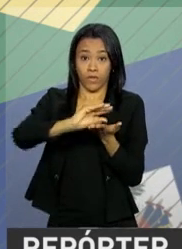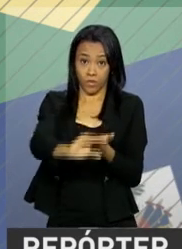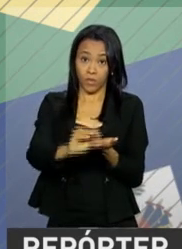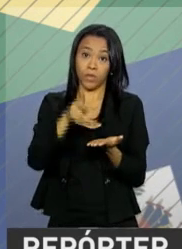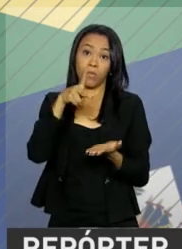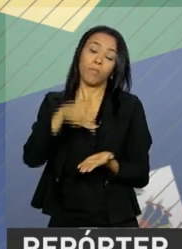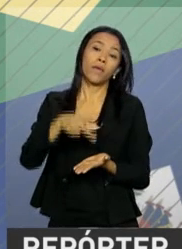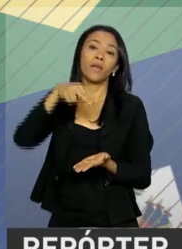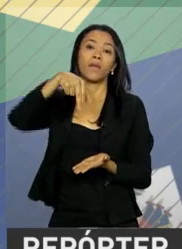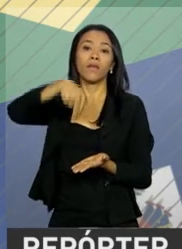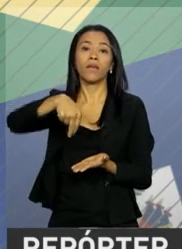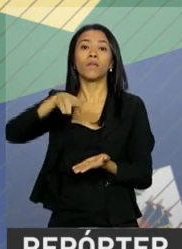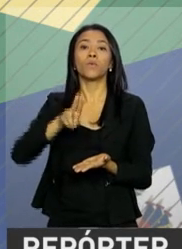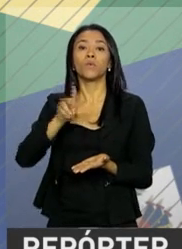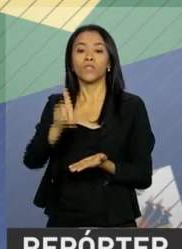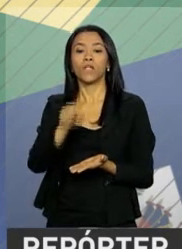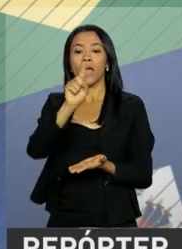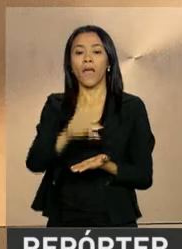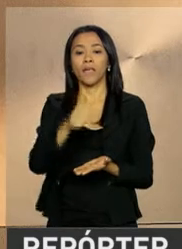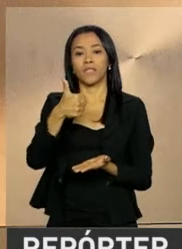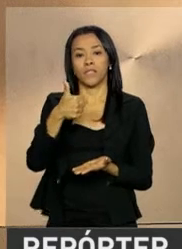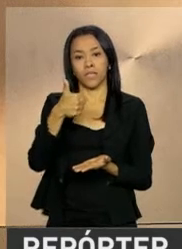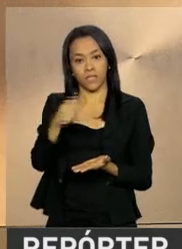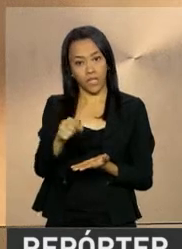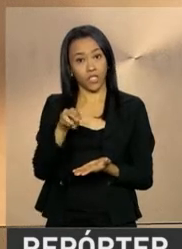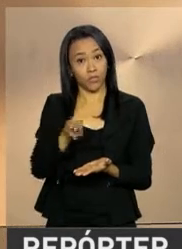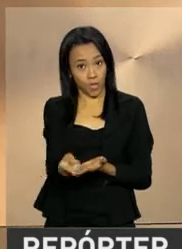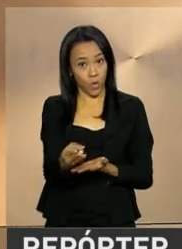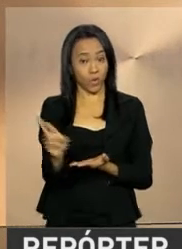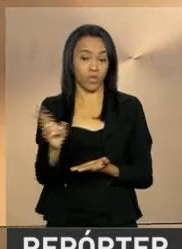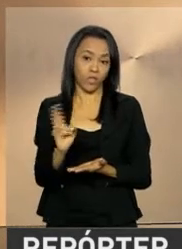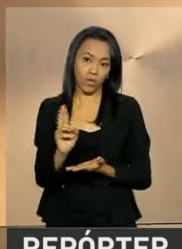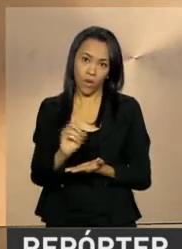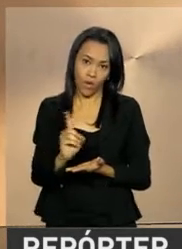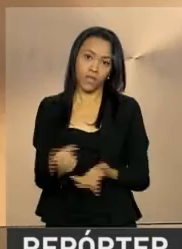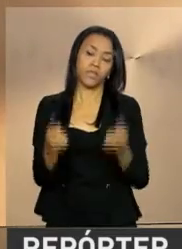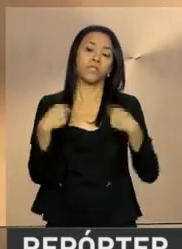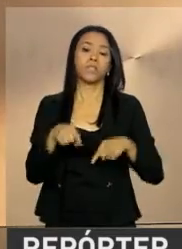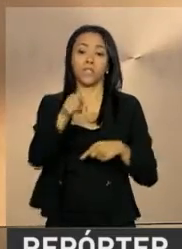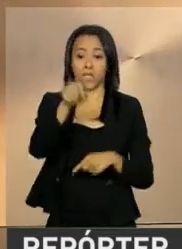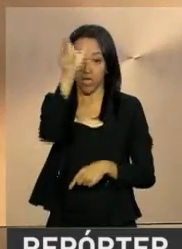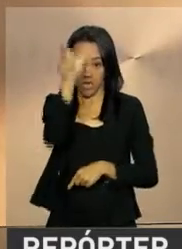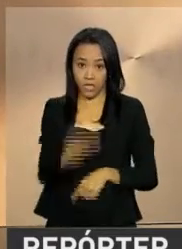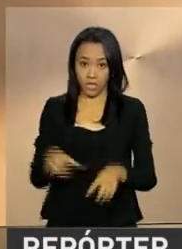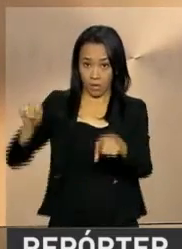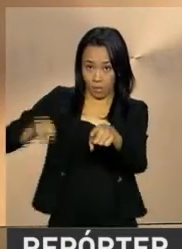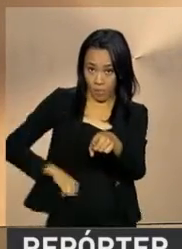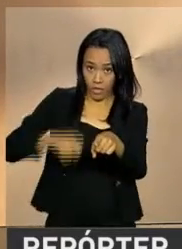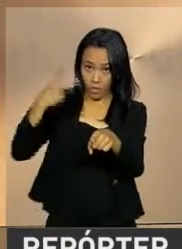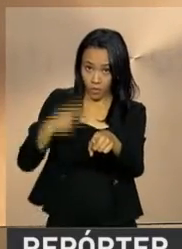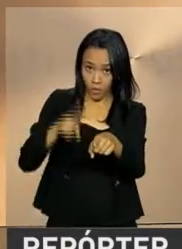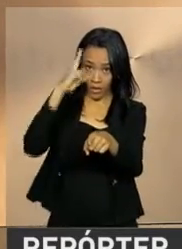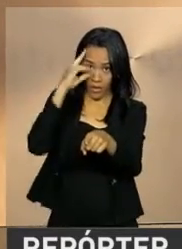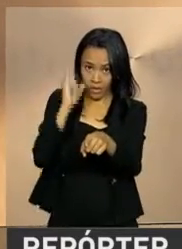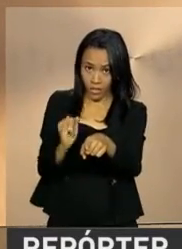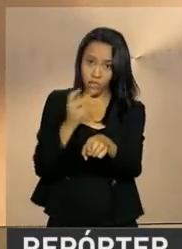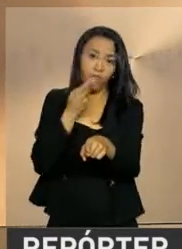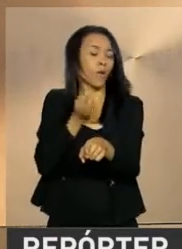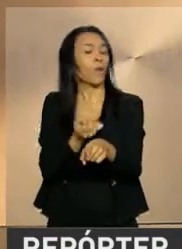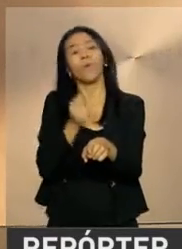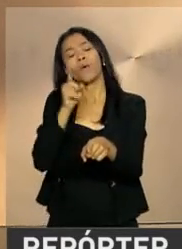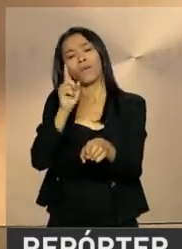será de 17 milhões de dólares o embaixador do haiti no brasil marchenko ban disse que a iniciativa